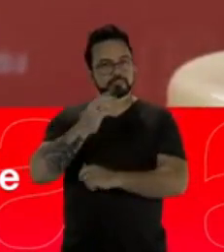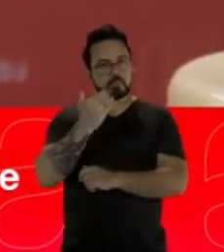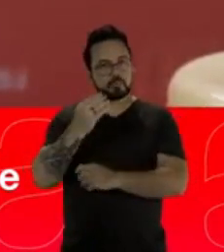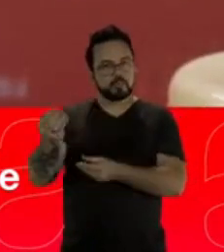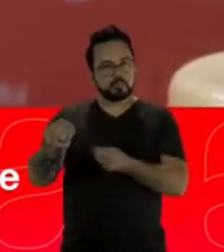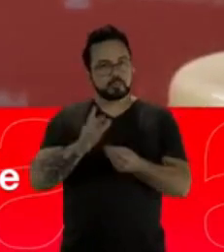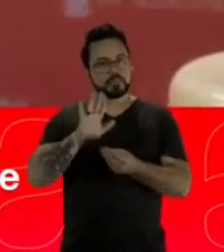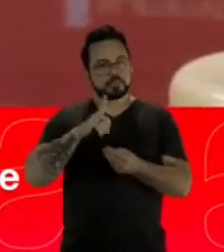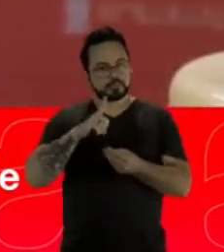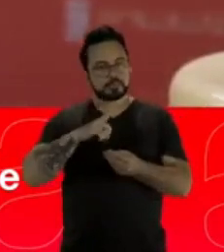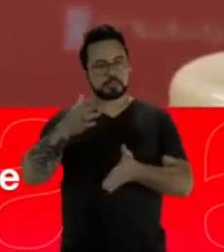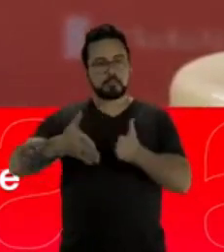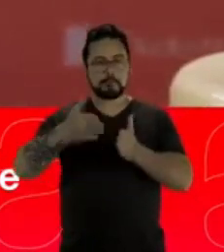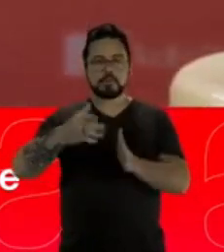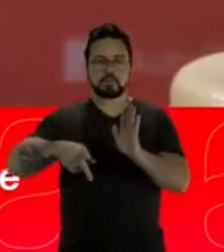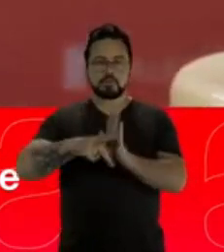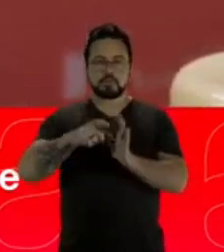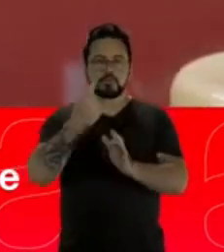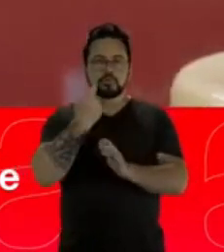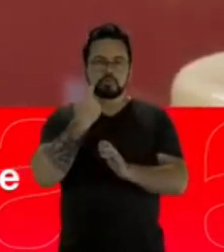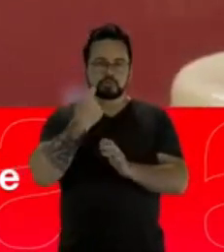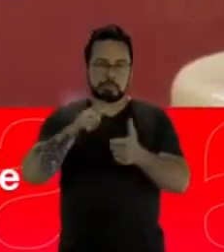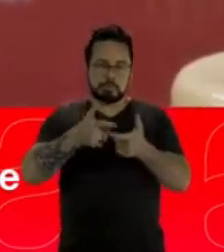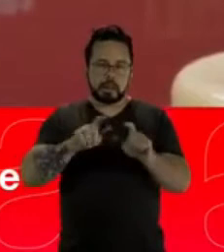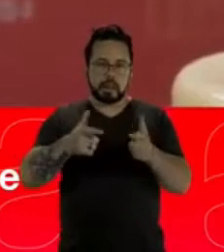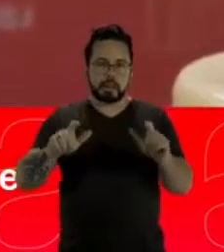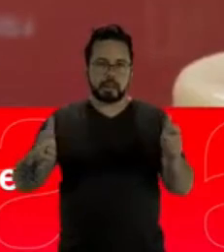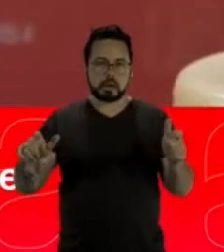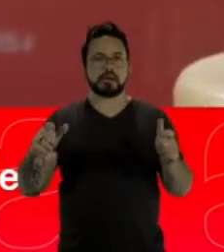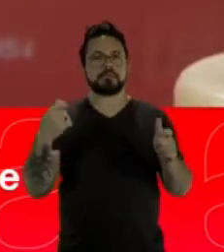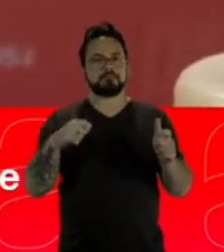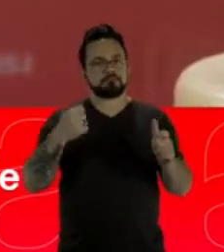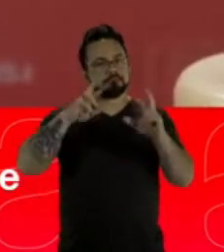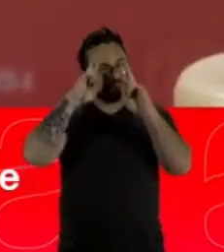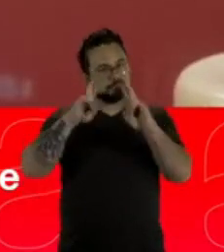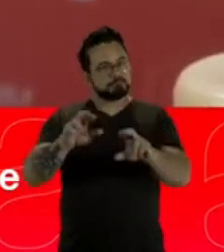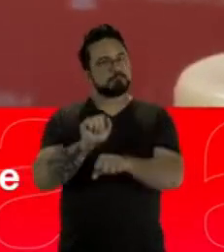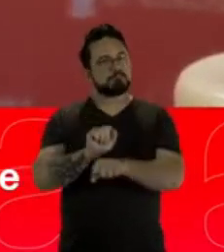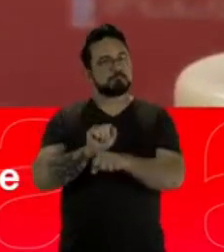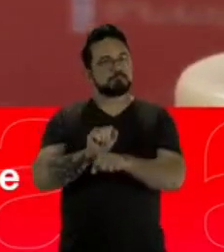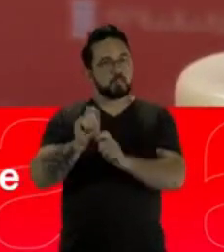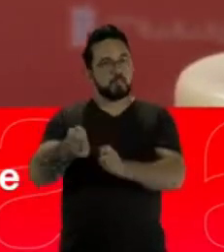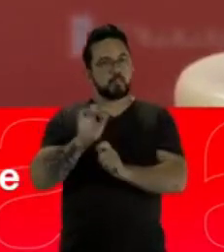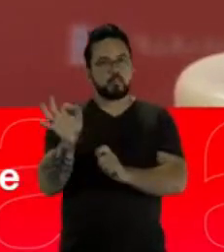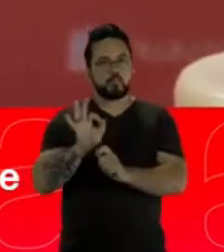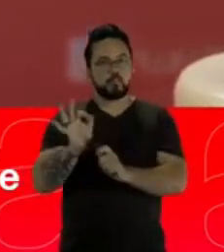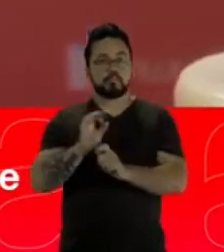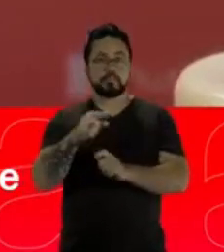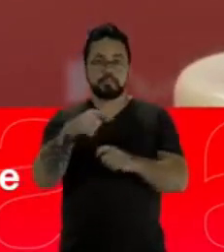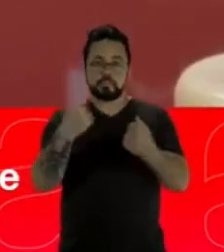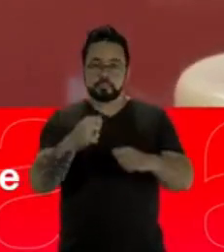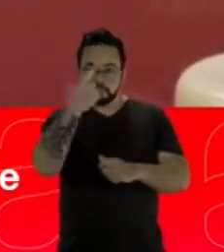tenham uma época de reprodução respeitada, né? Que é um período de defesa, o que a gente chama. Então, assim, que isso realmente seja